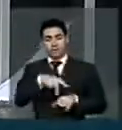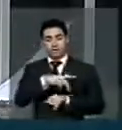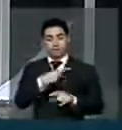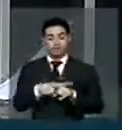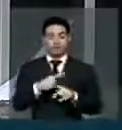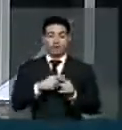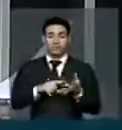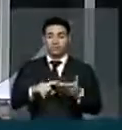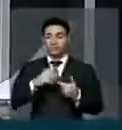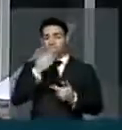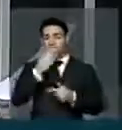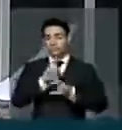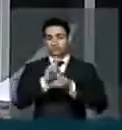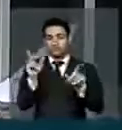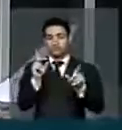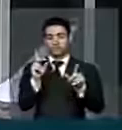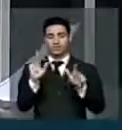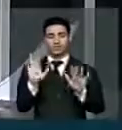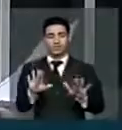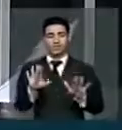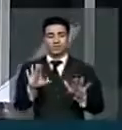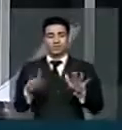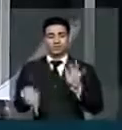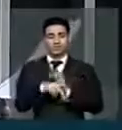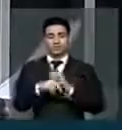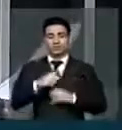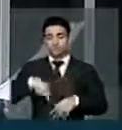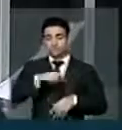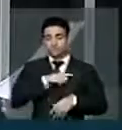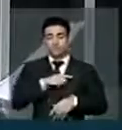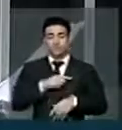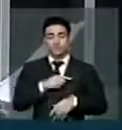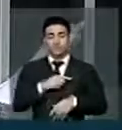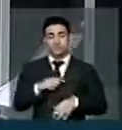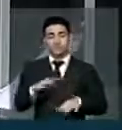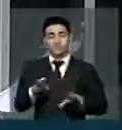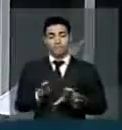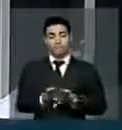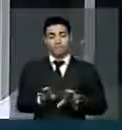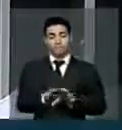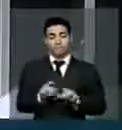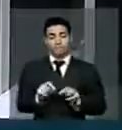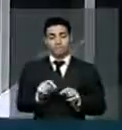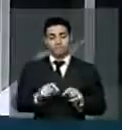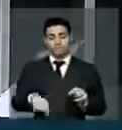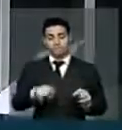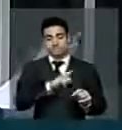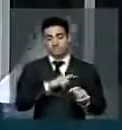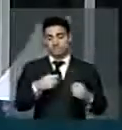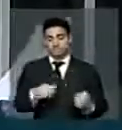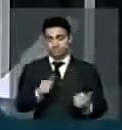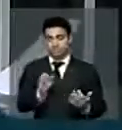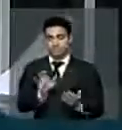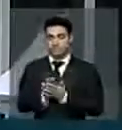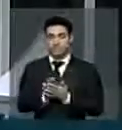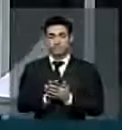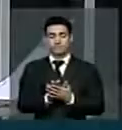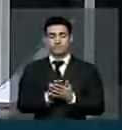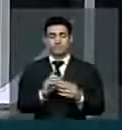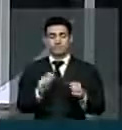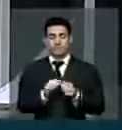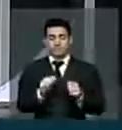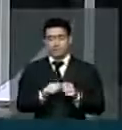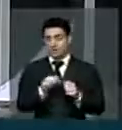suas peculiaridades, tão nossas como nós temos que enfrentar. Realizar